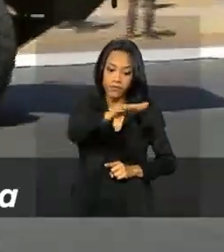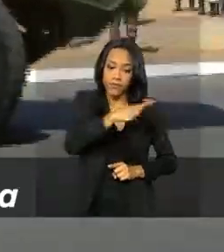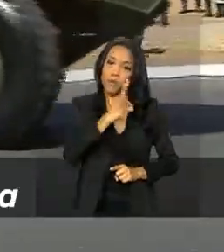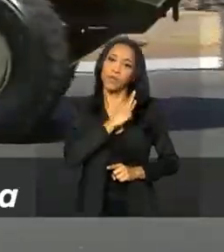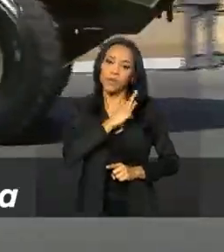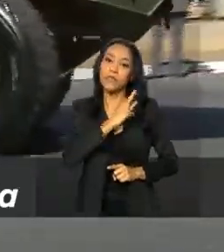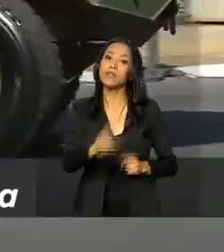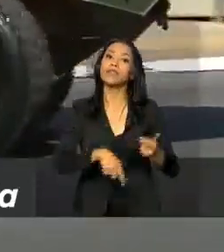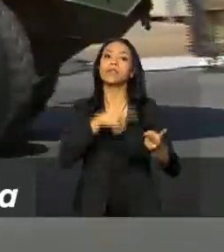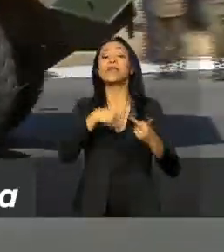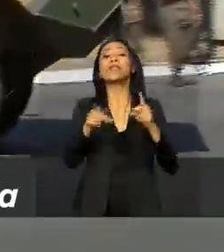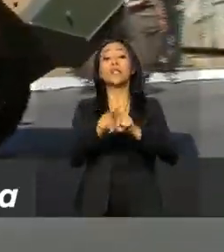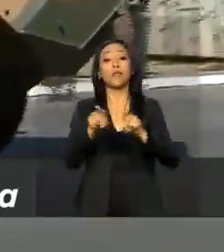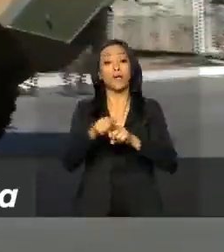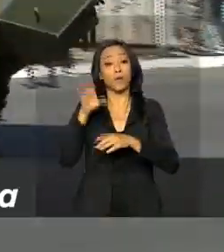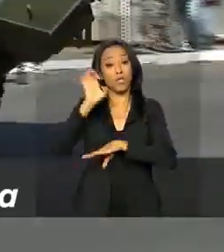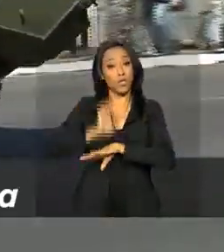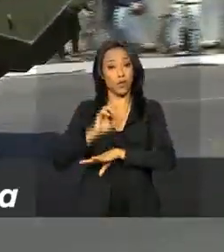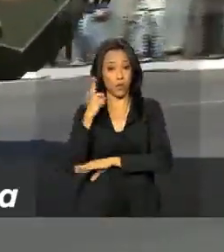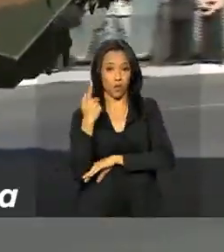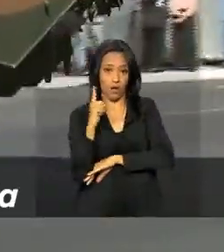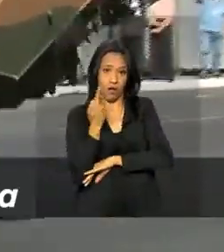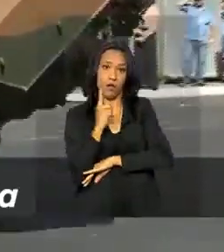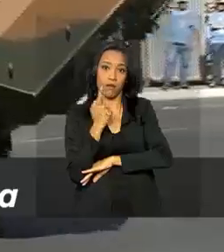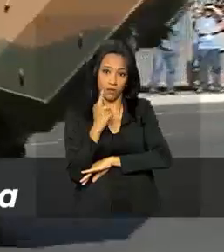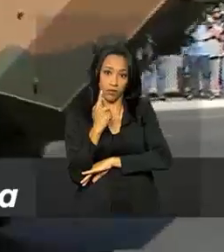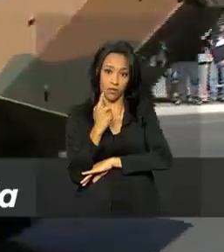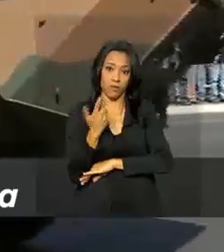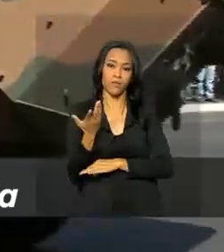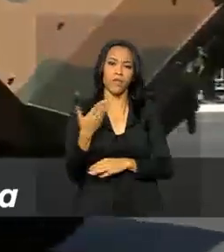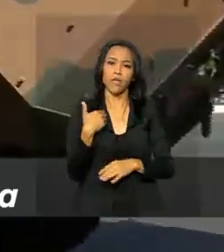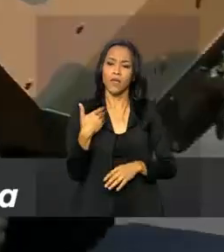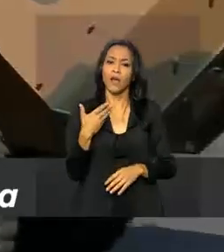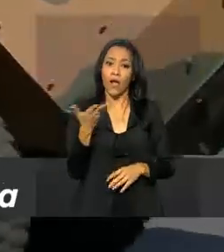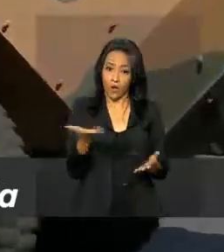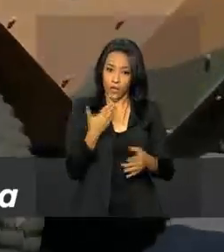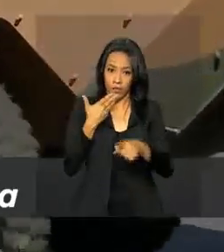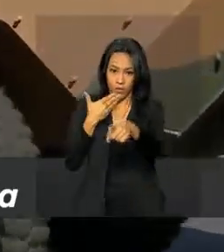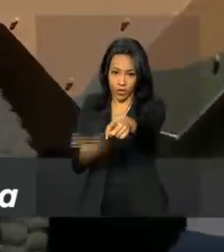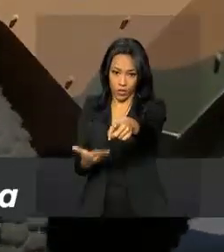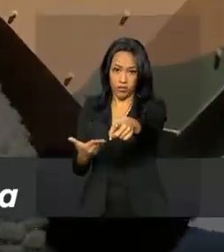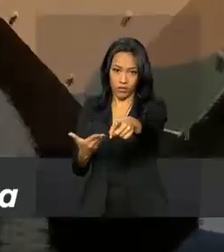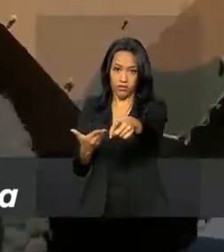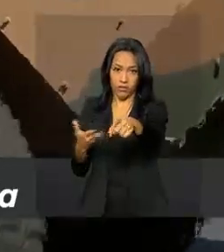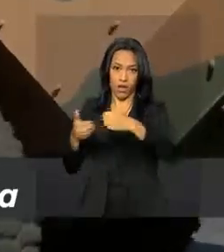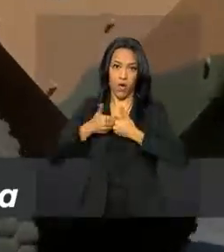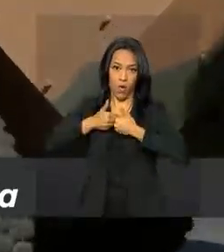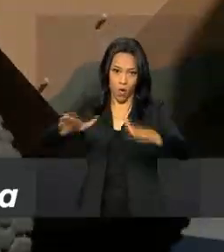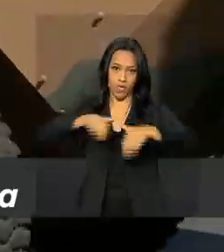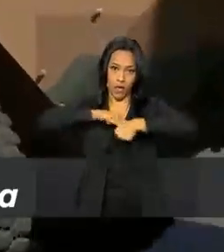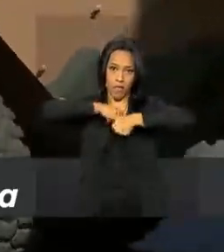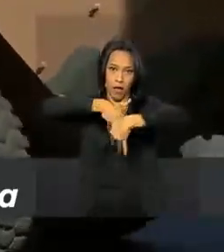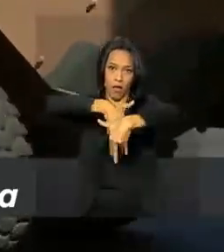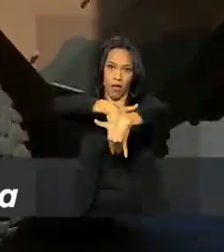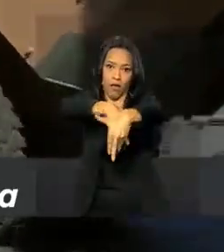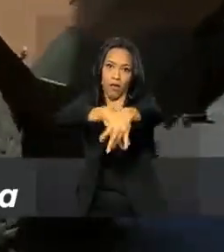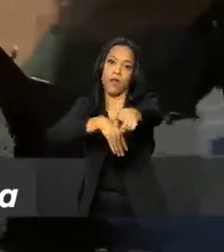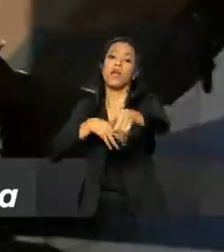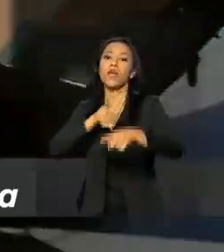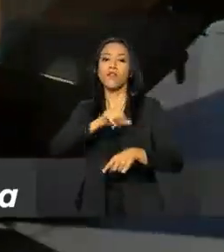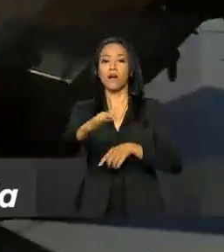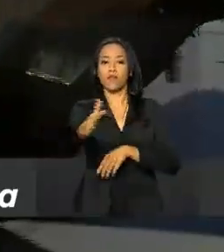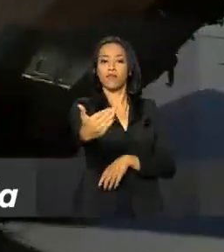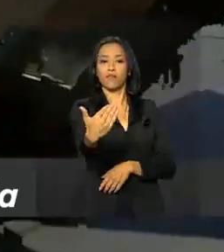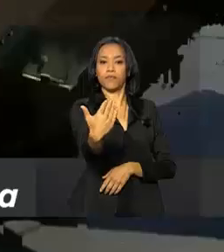abrange o Estado de Goiás. Coronel, agora será pedido a permissão, é isso? Isso. Ele vai à frente